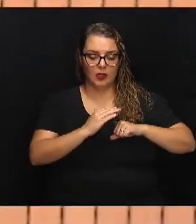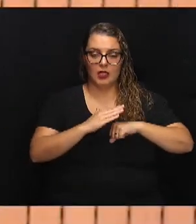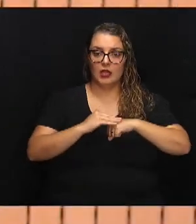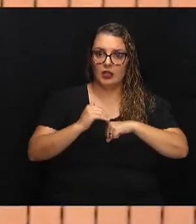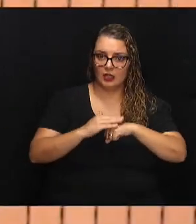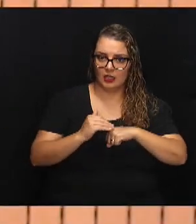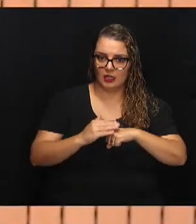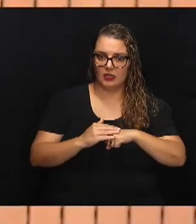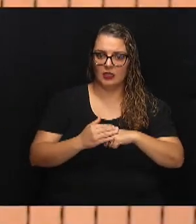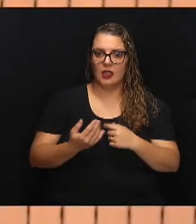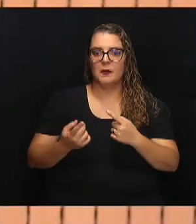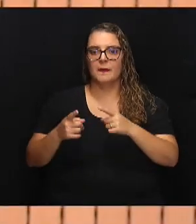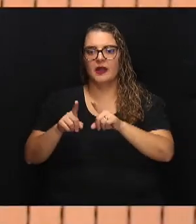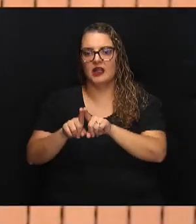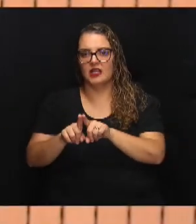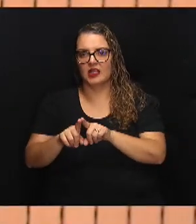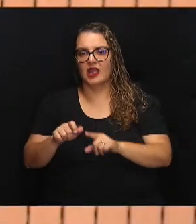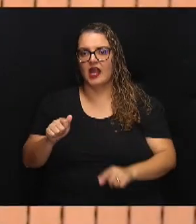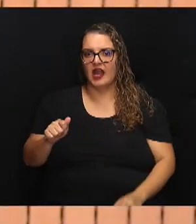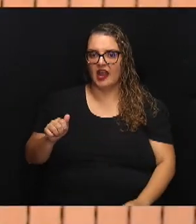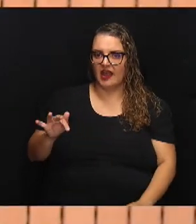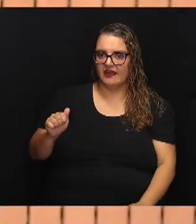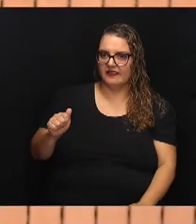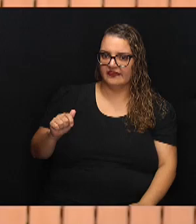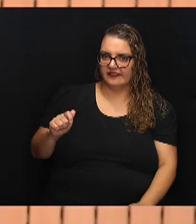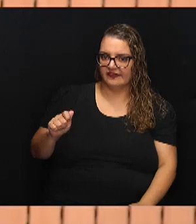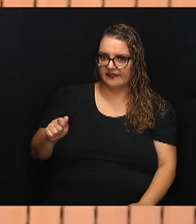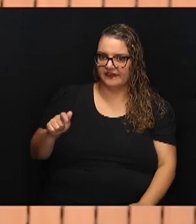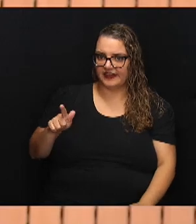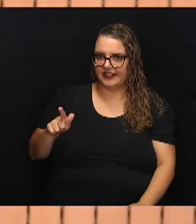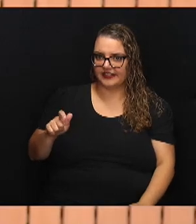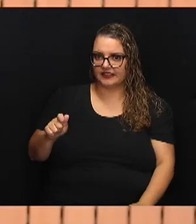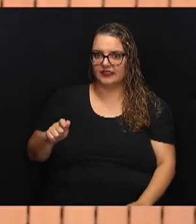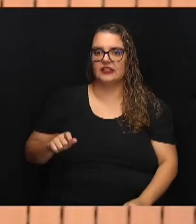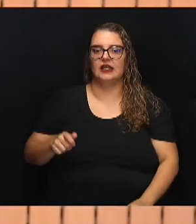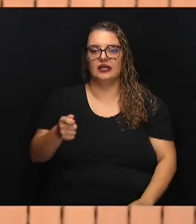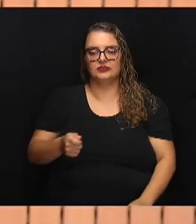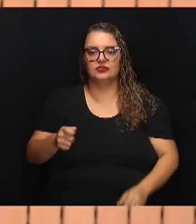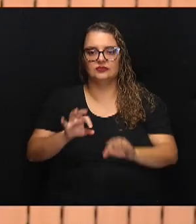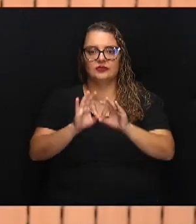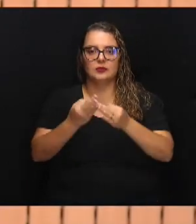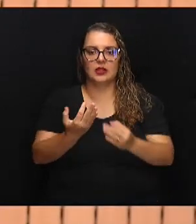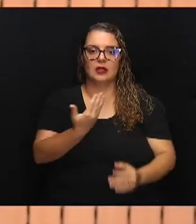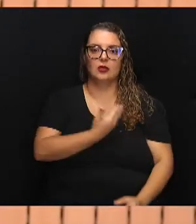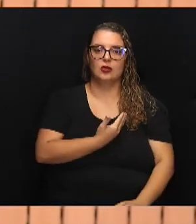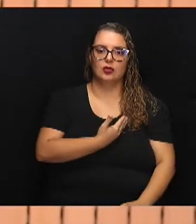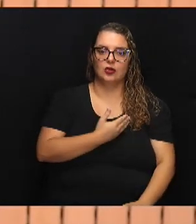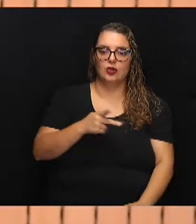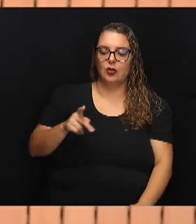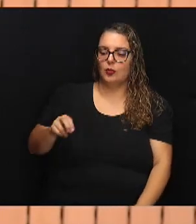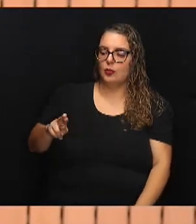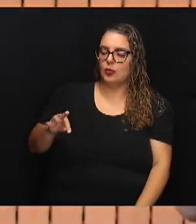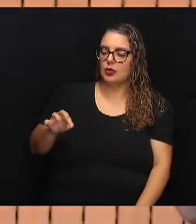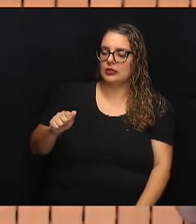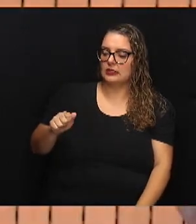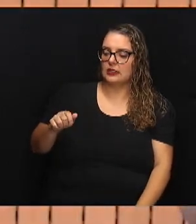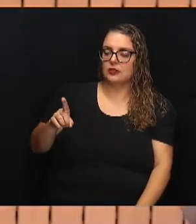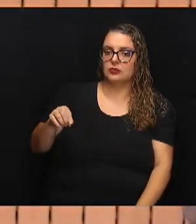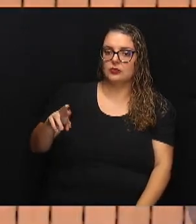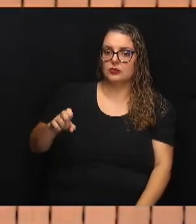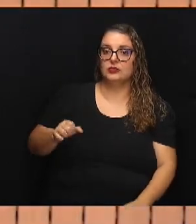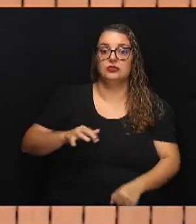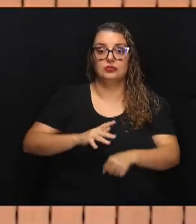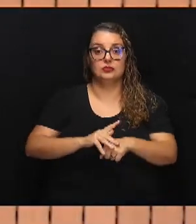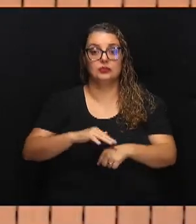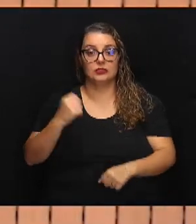Carinho, em parceria com a AFAG, a Associação dos Familiares, Amigos e Portadores de Doenças Graves, com